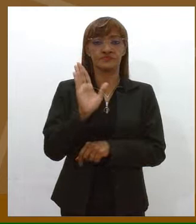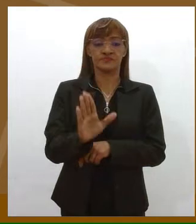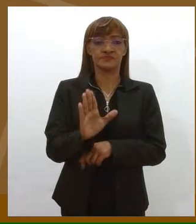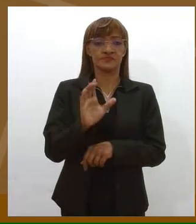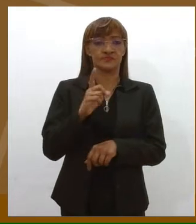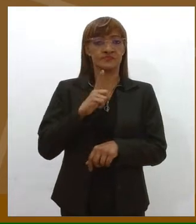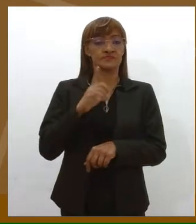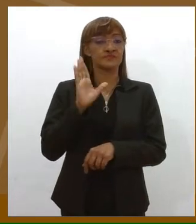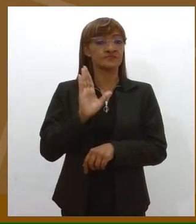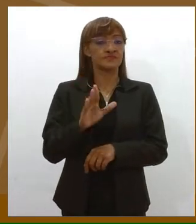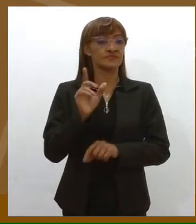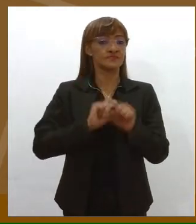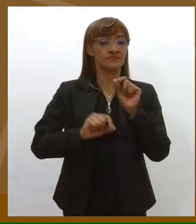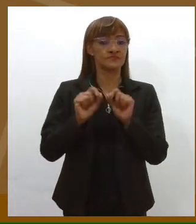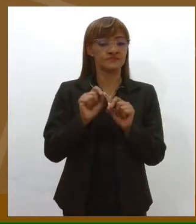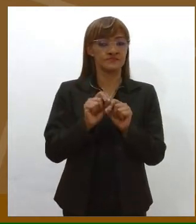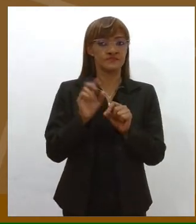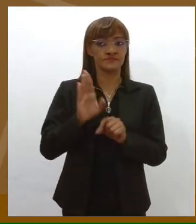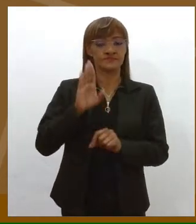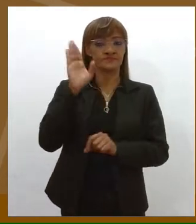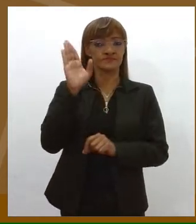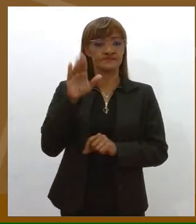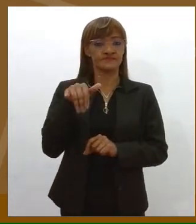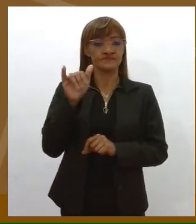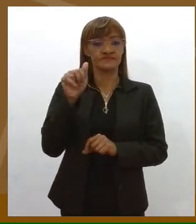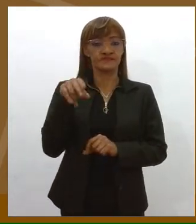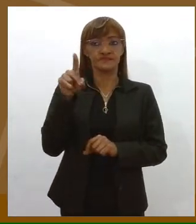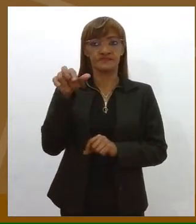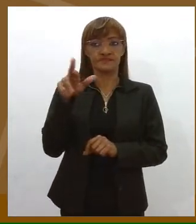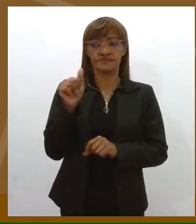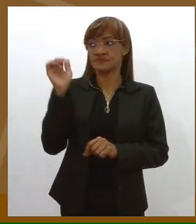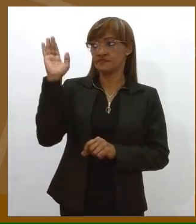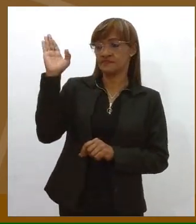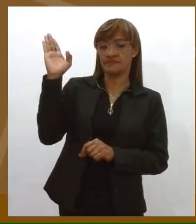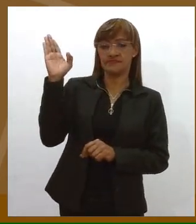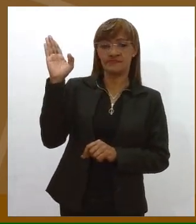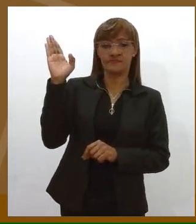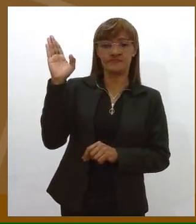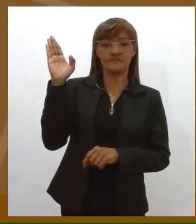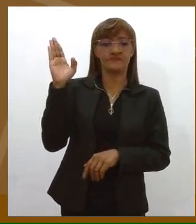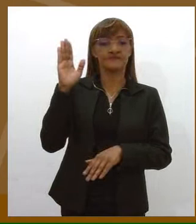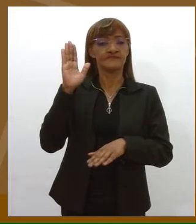femininas. Foram eleitas Iandra de André com a votação histórica, com